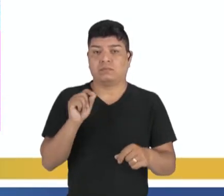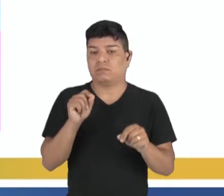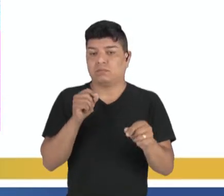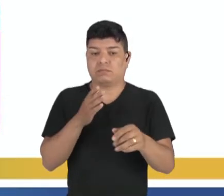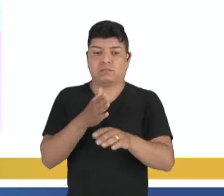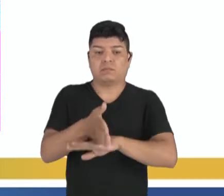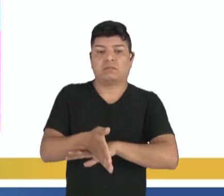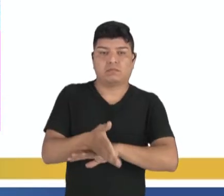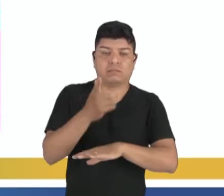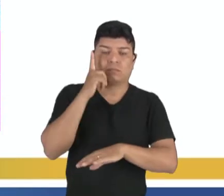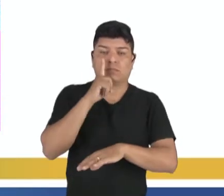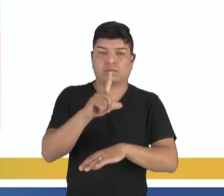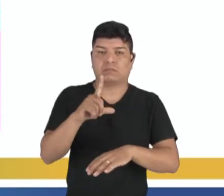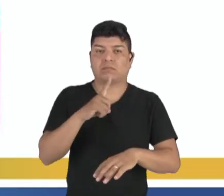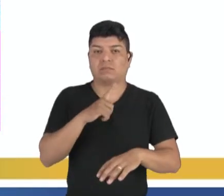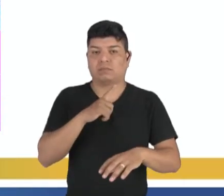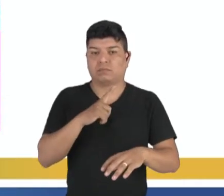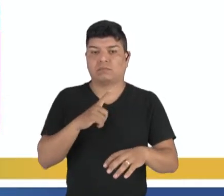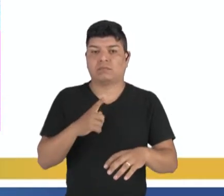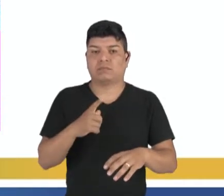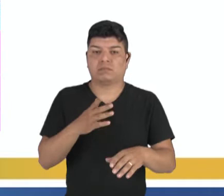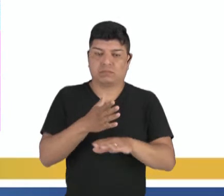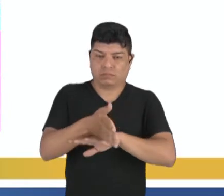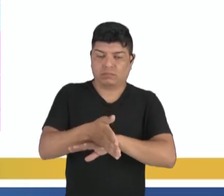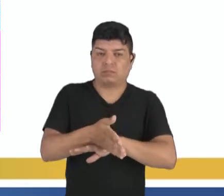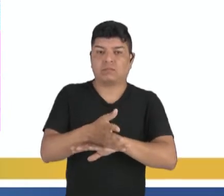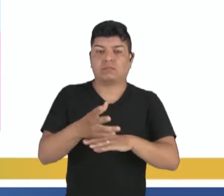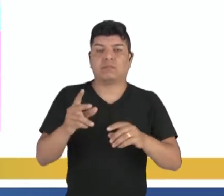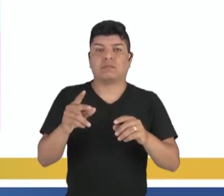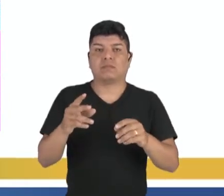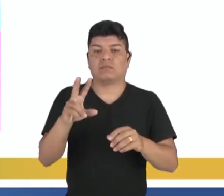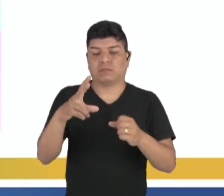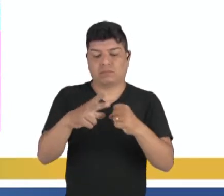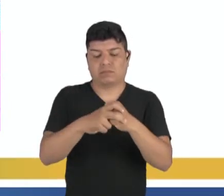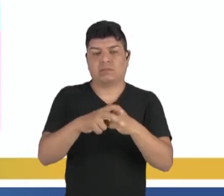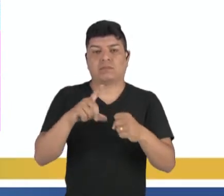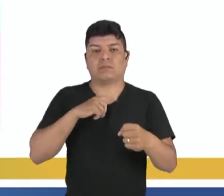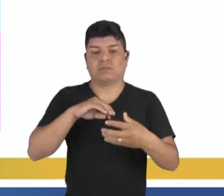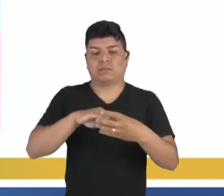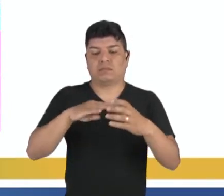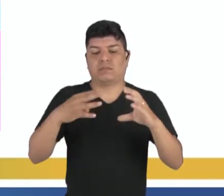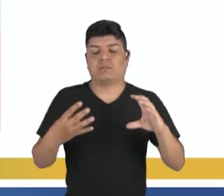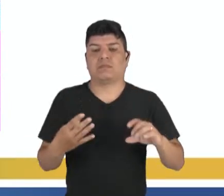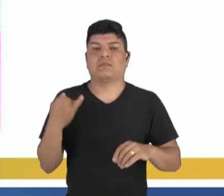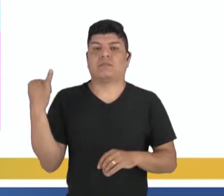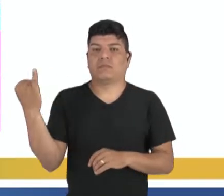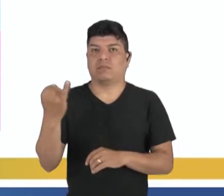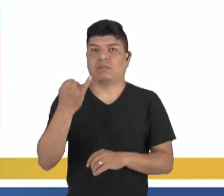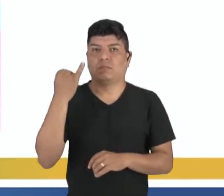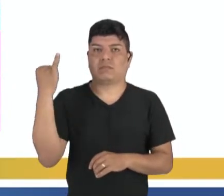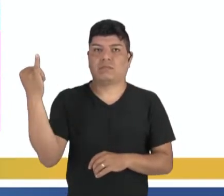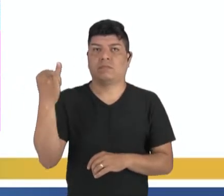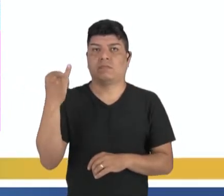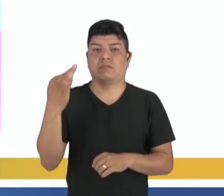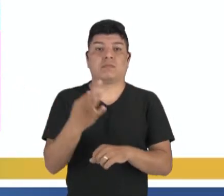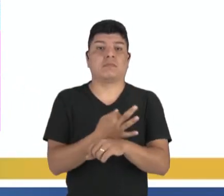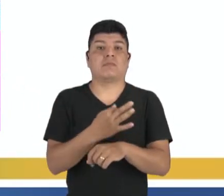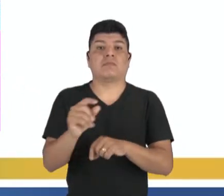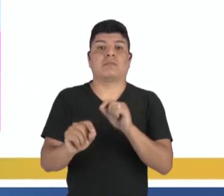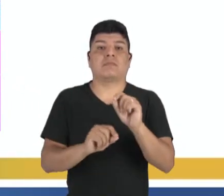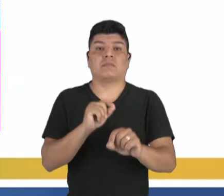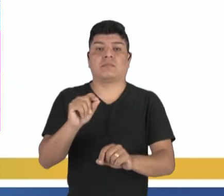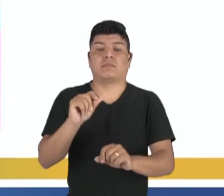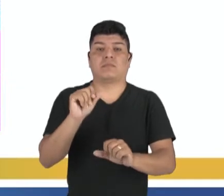para conseguir ter aquele hospedeiro. E os vírus, eles têm uma característica muito importante, que é a capacidade